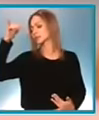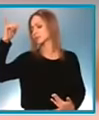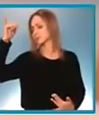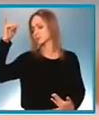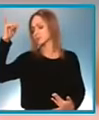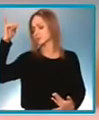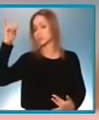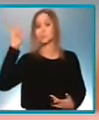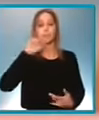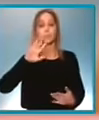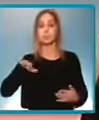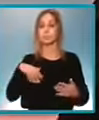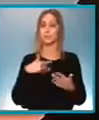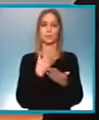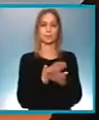e